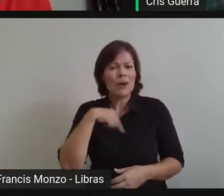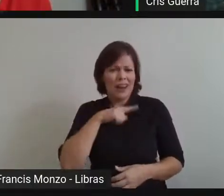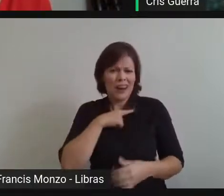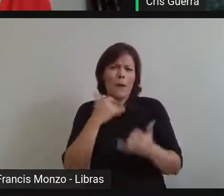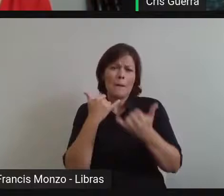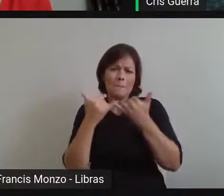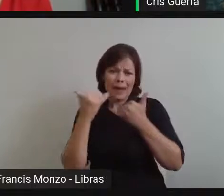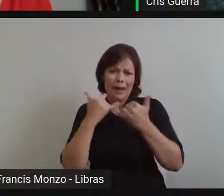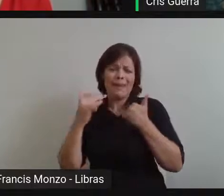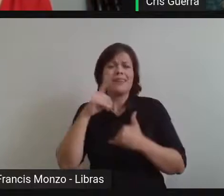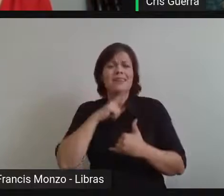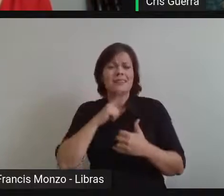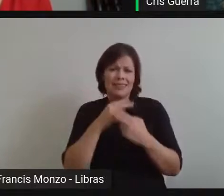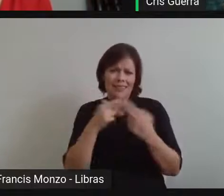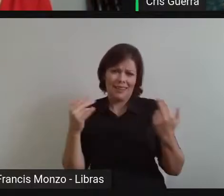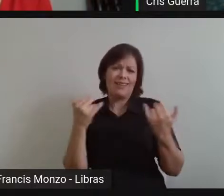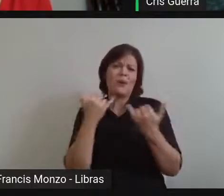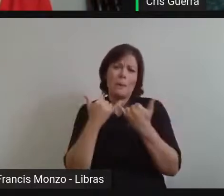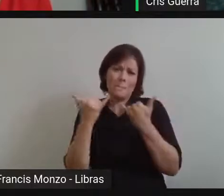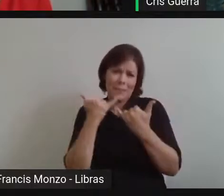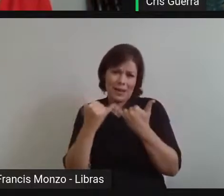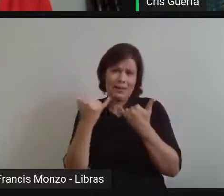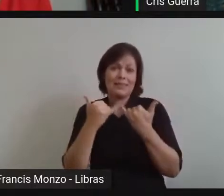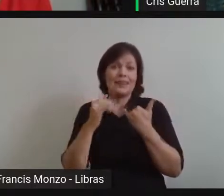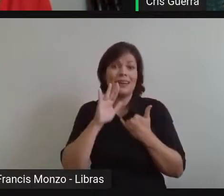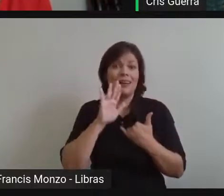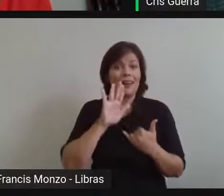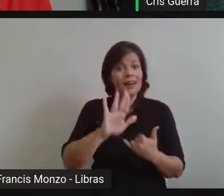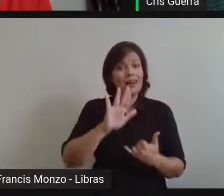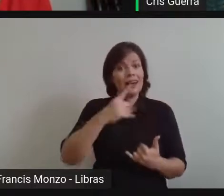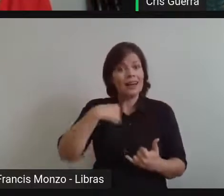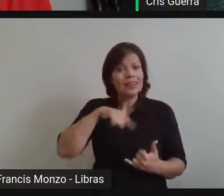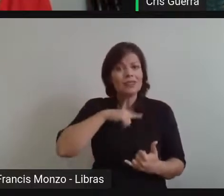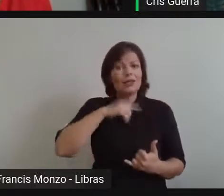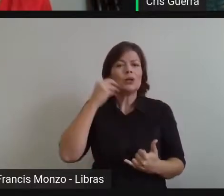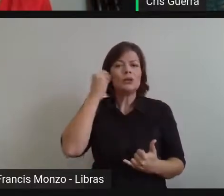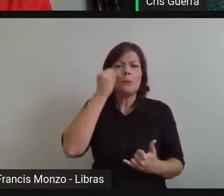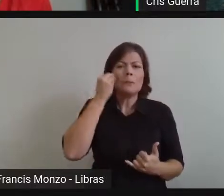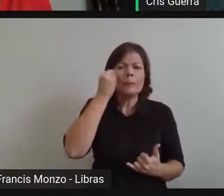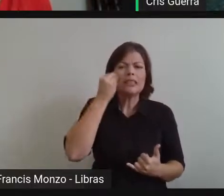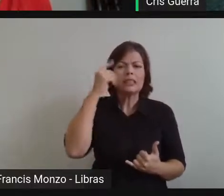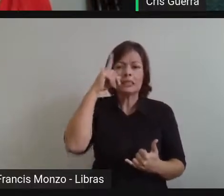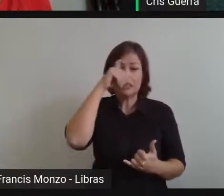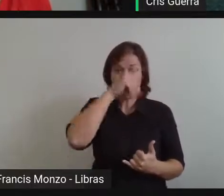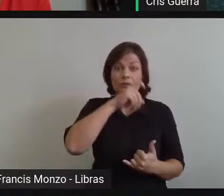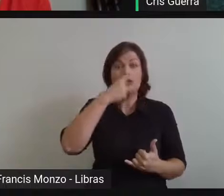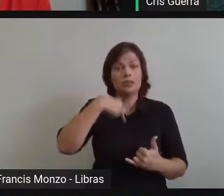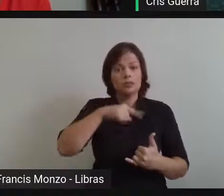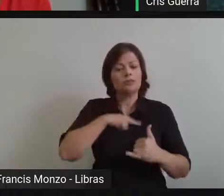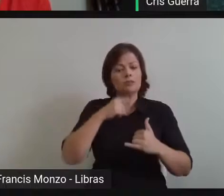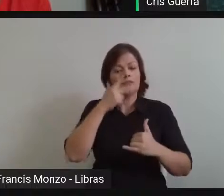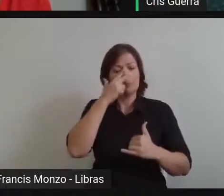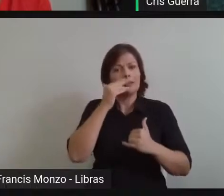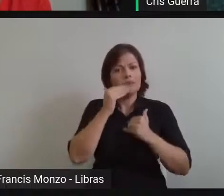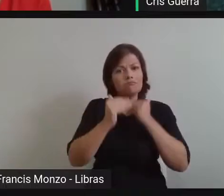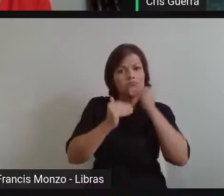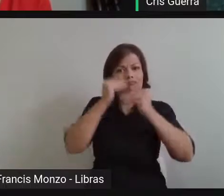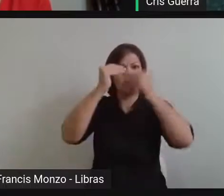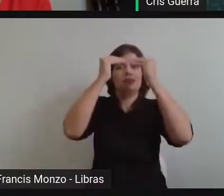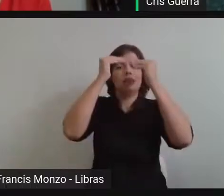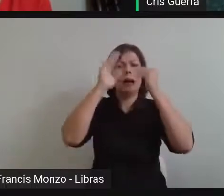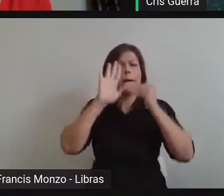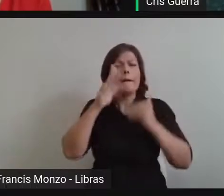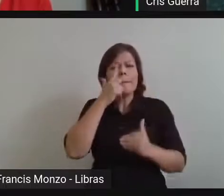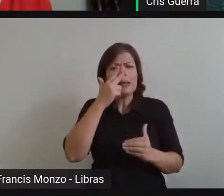coisas em comum. Como somos maiores depois que a gente vive coisas difíceis, né? Não que a gente deva cultuar a dificuldade, mas